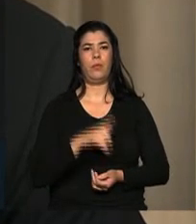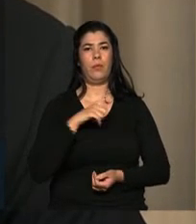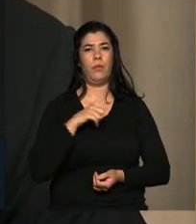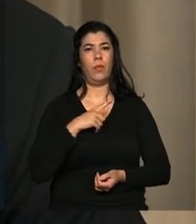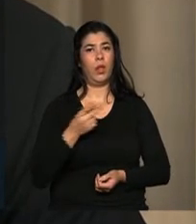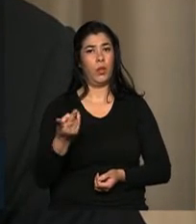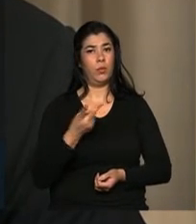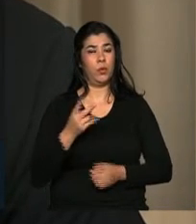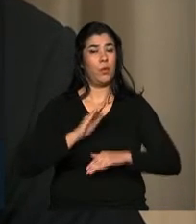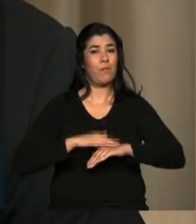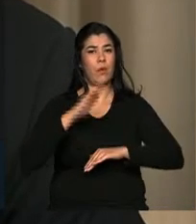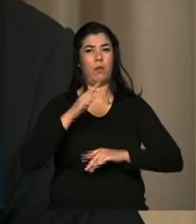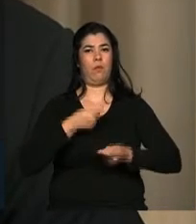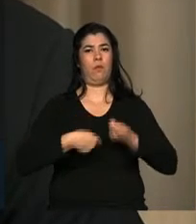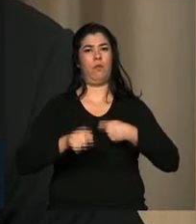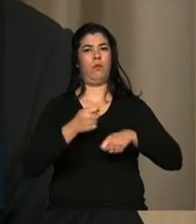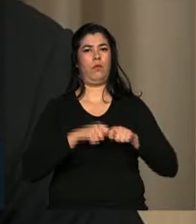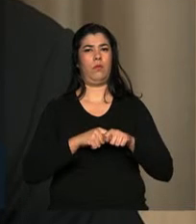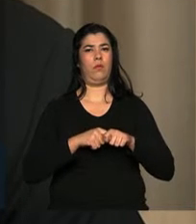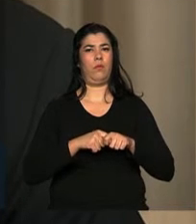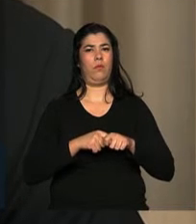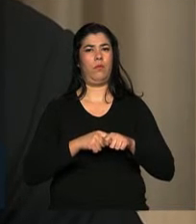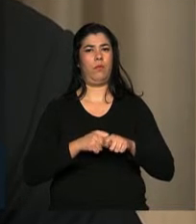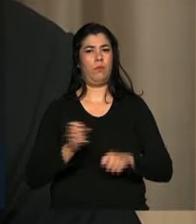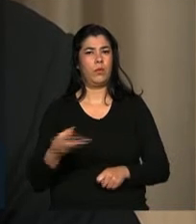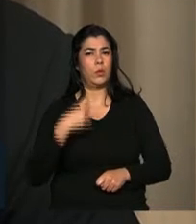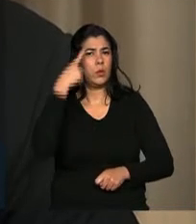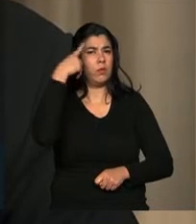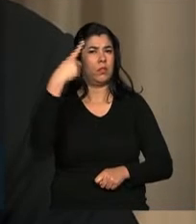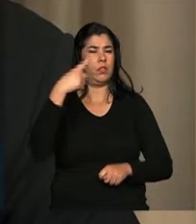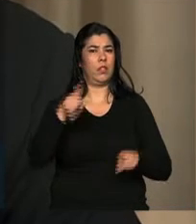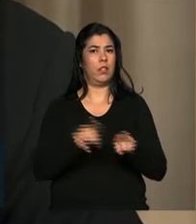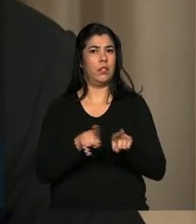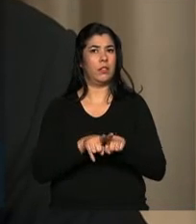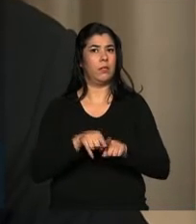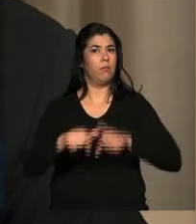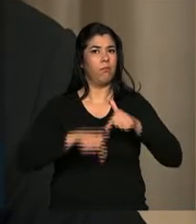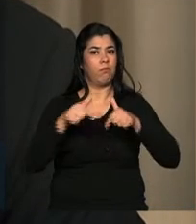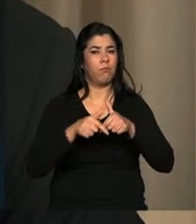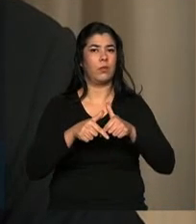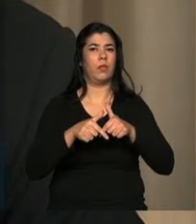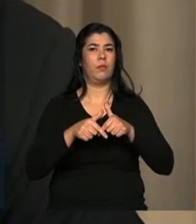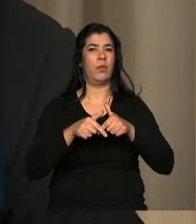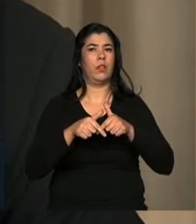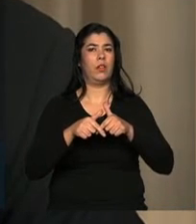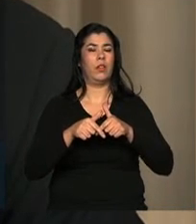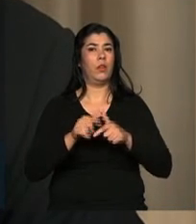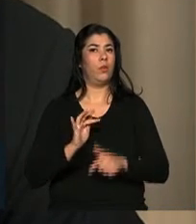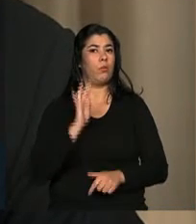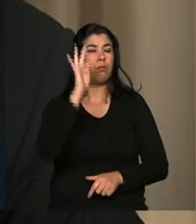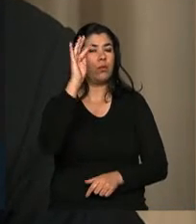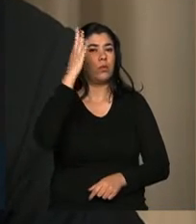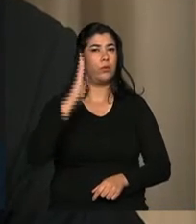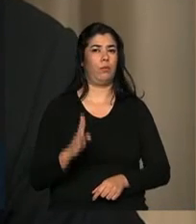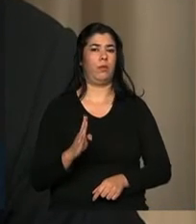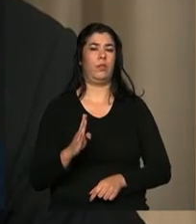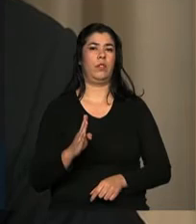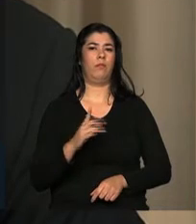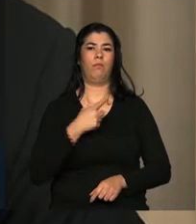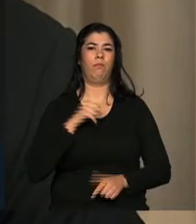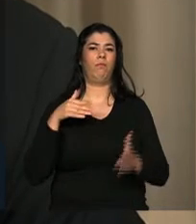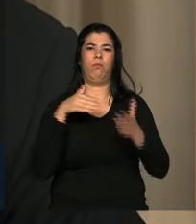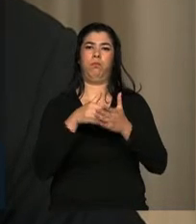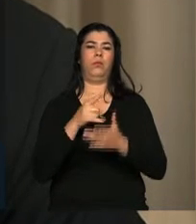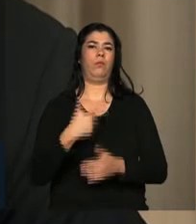das economias maiores, mais inovadoras e dinâmicas do mundo. E o futuro para o Brasil não tem